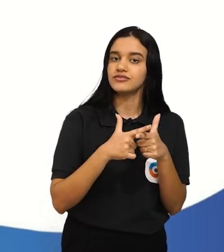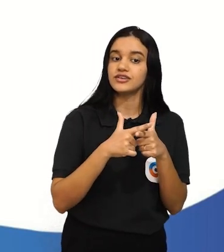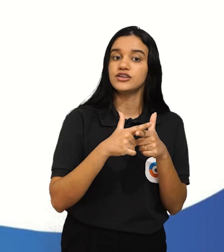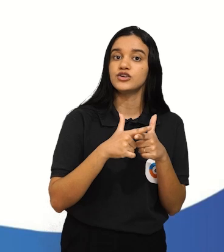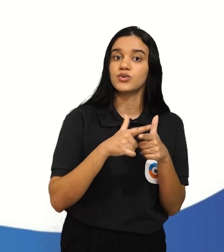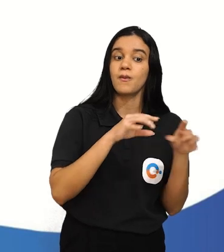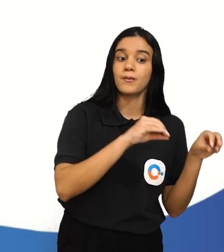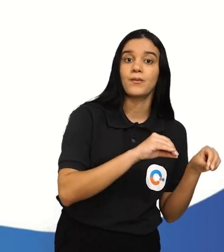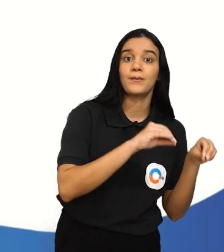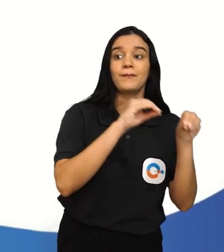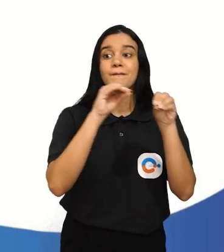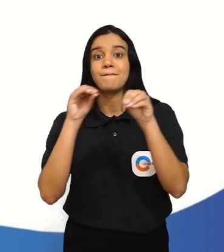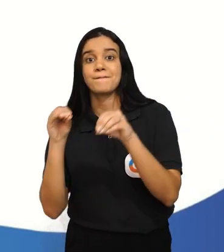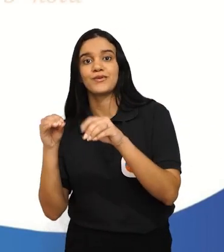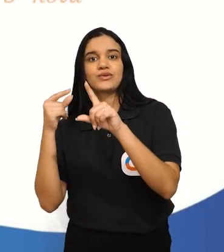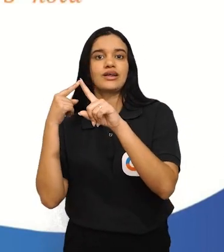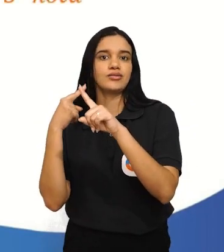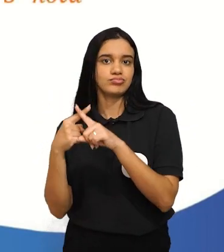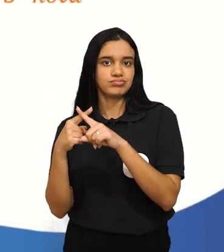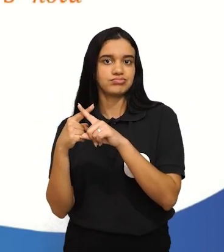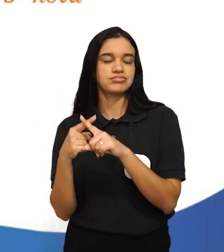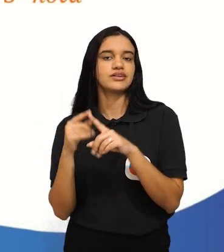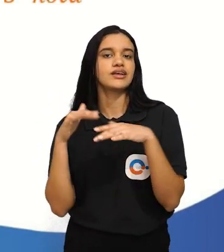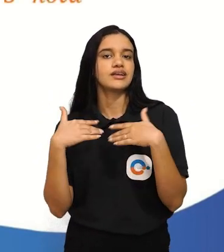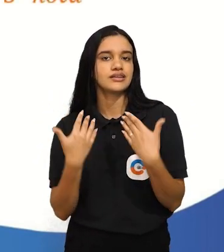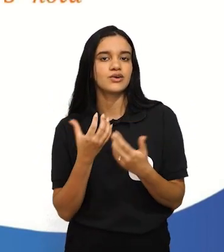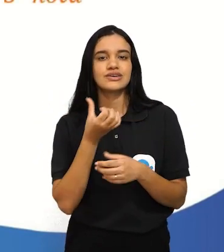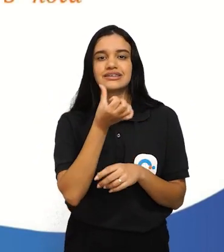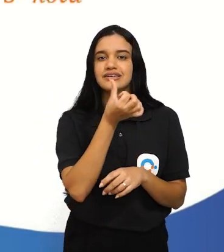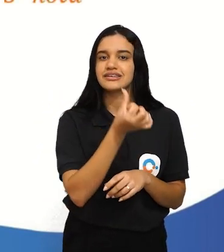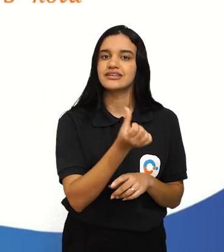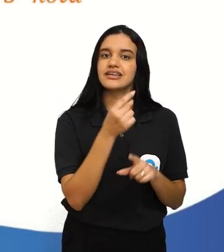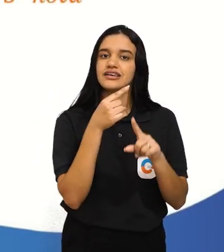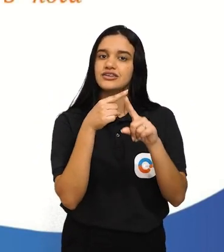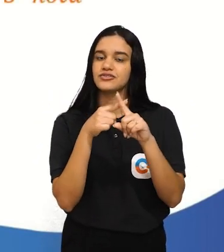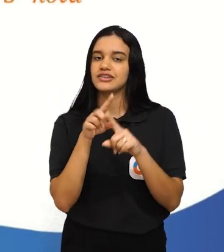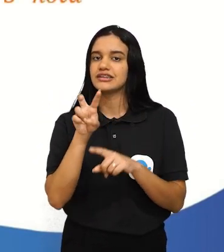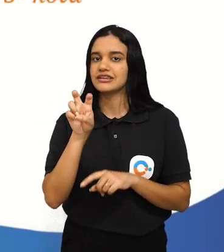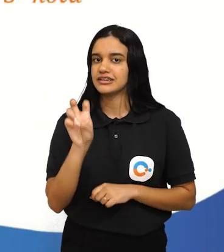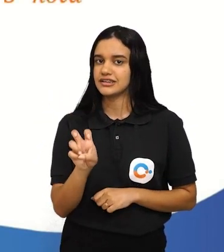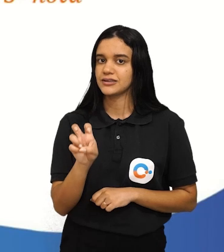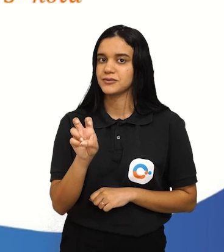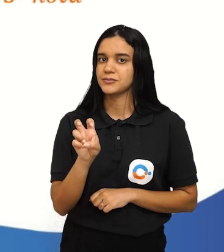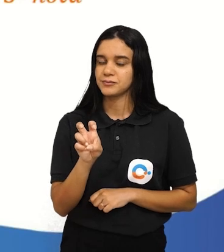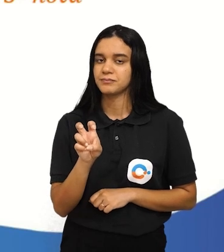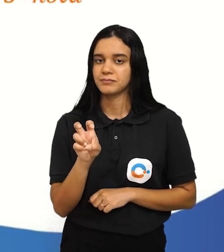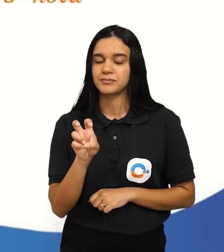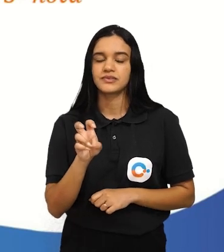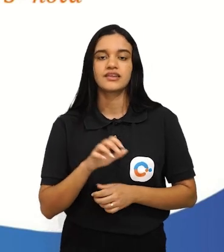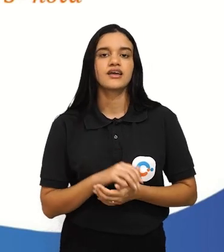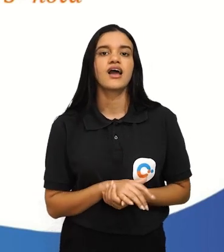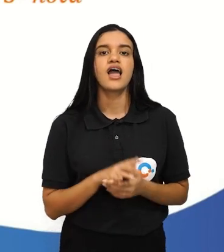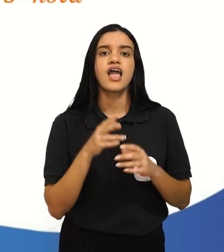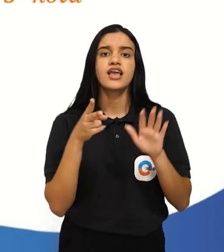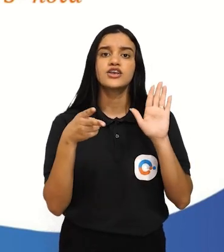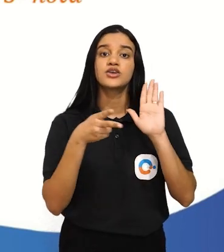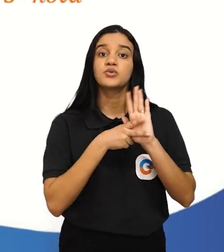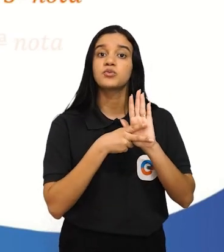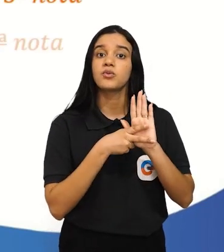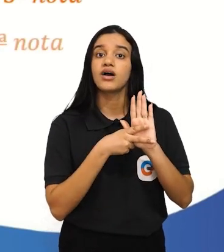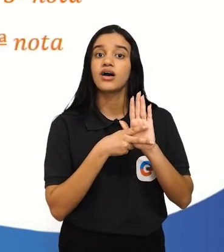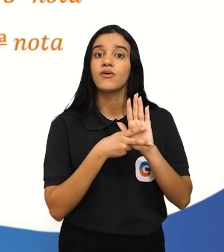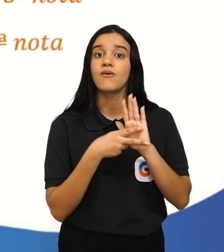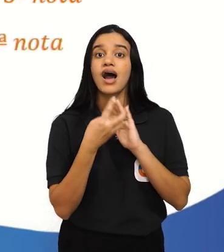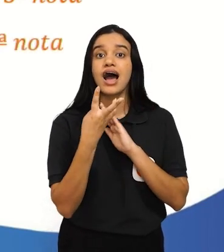ele vai passar multiplicando então vai ficar ali seis vezes 5 e 6 x 5 ig